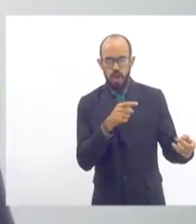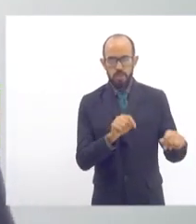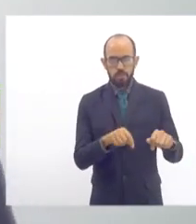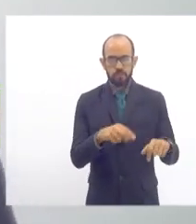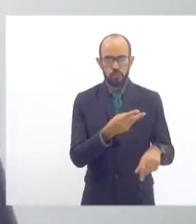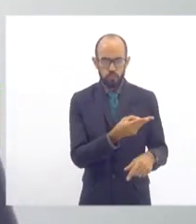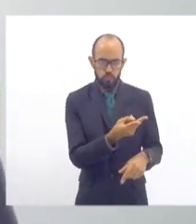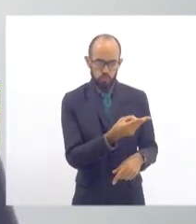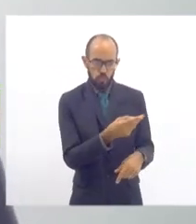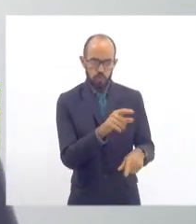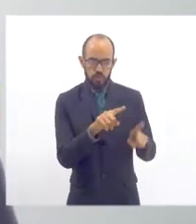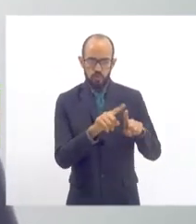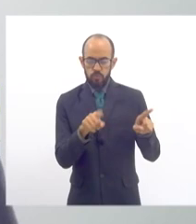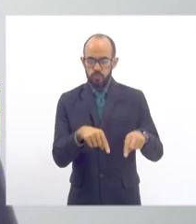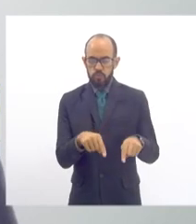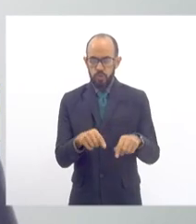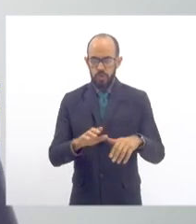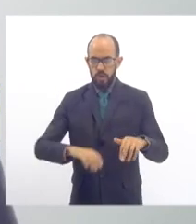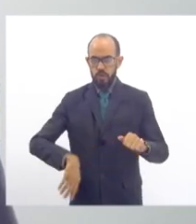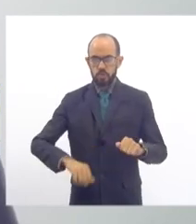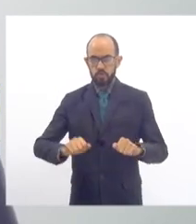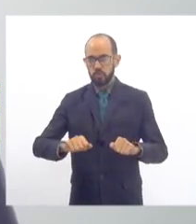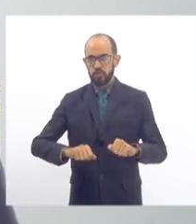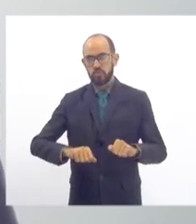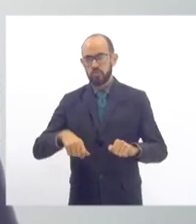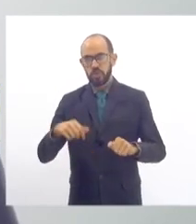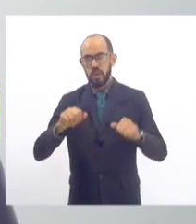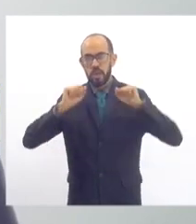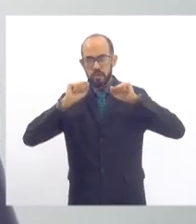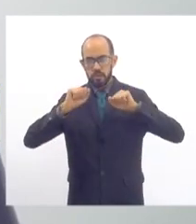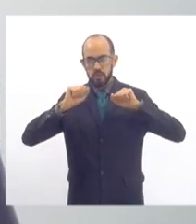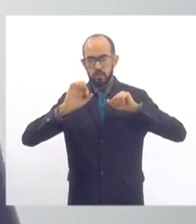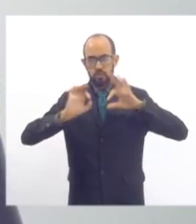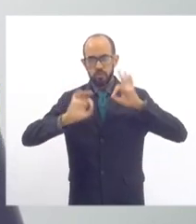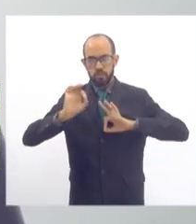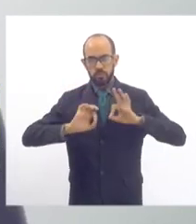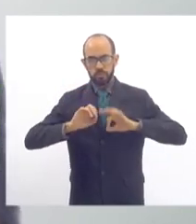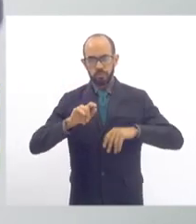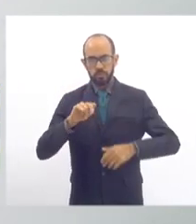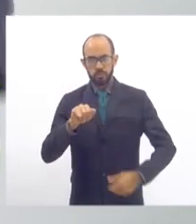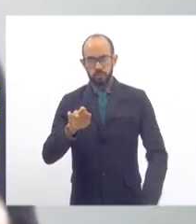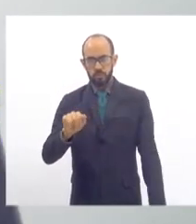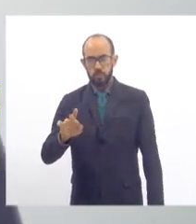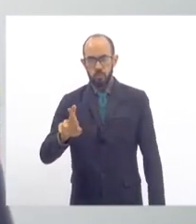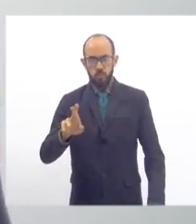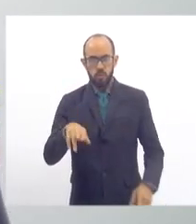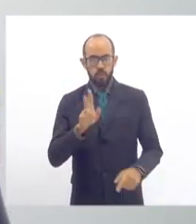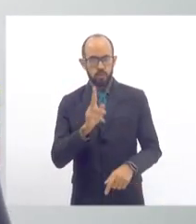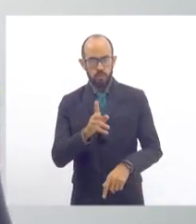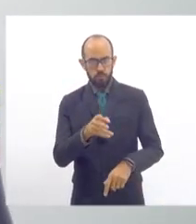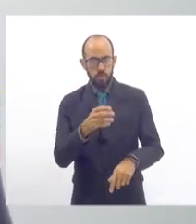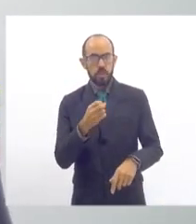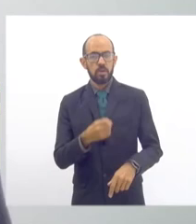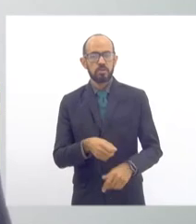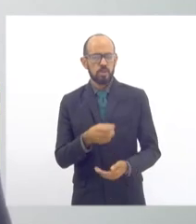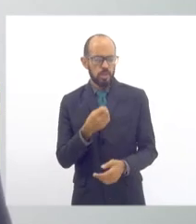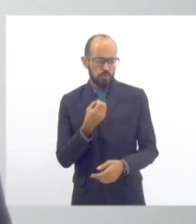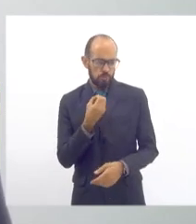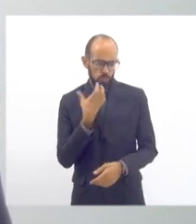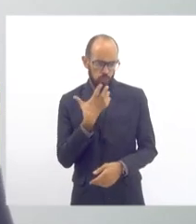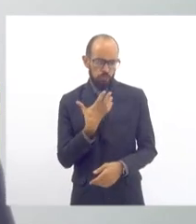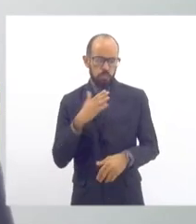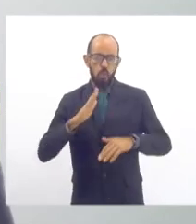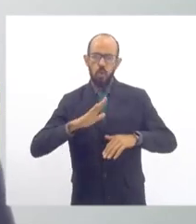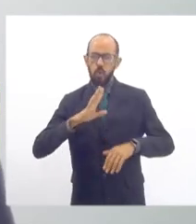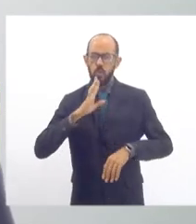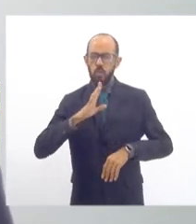de carreira, e hoje atualmente é nosso assessor de planejamento, o Igor também, brilhante servidor, que eu sempre elogio, do DETRAN, conhecedor também